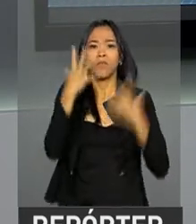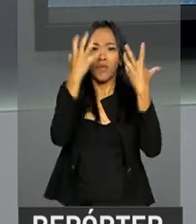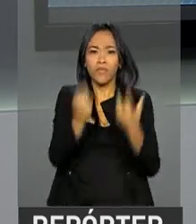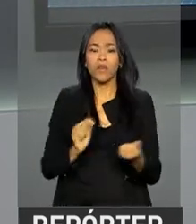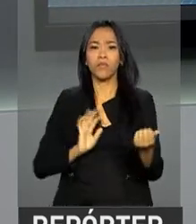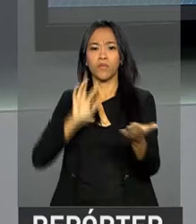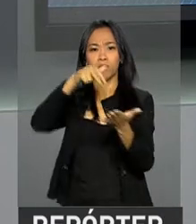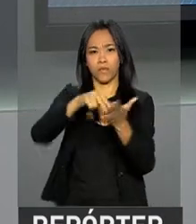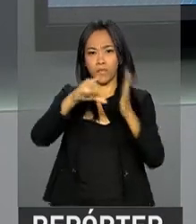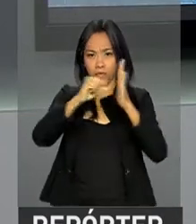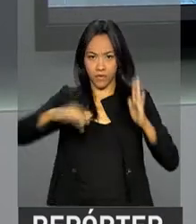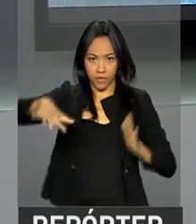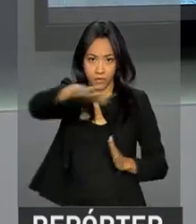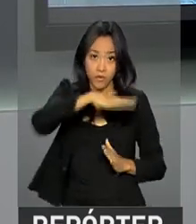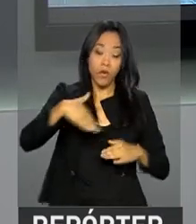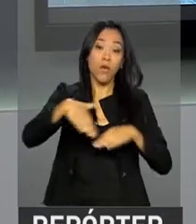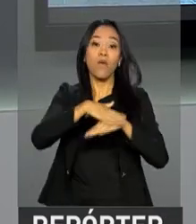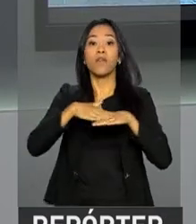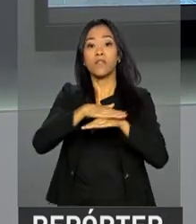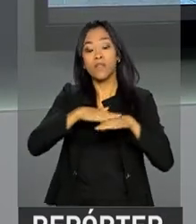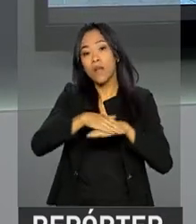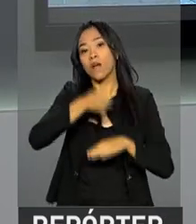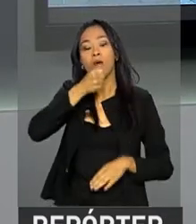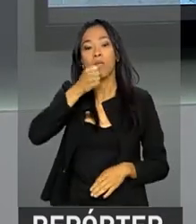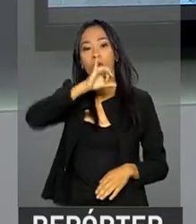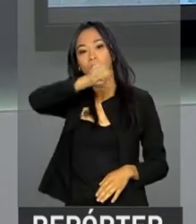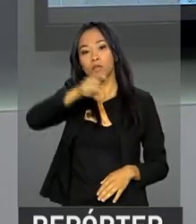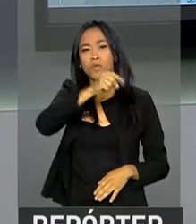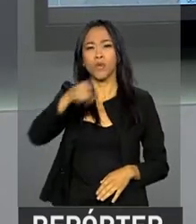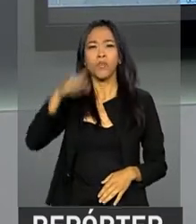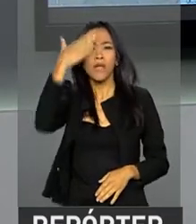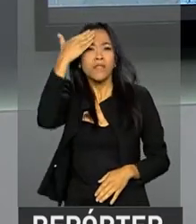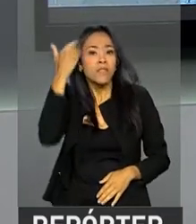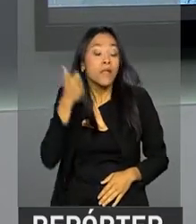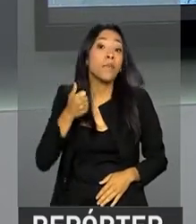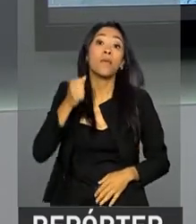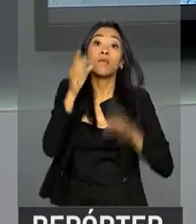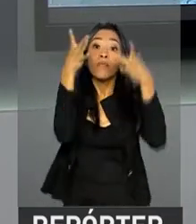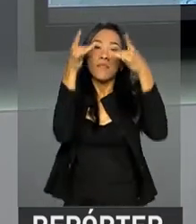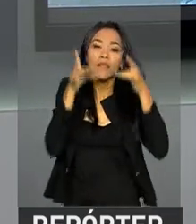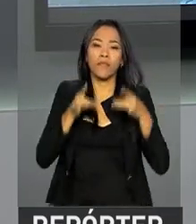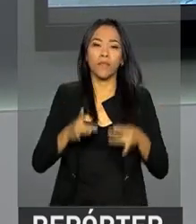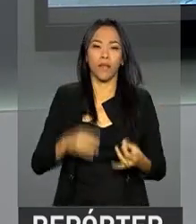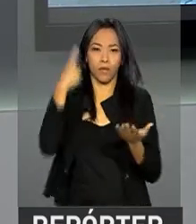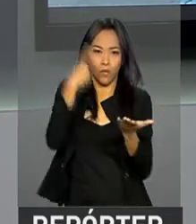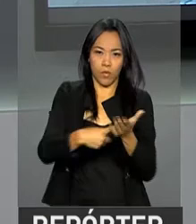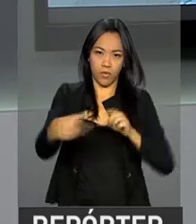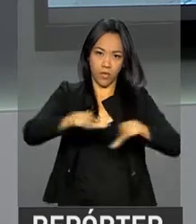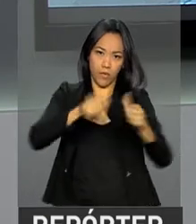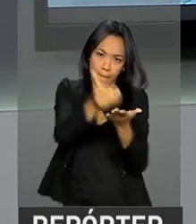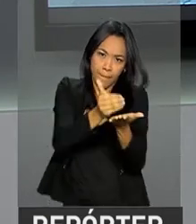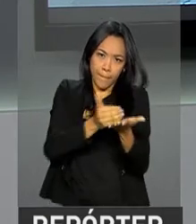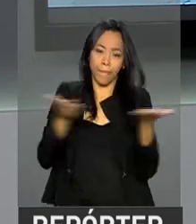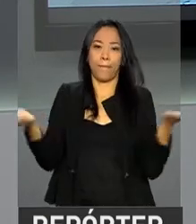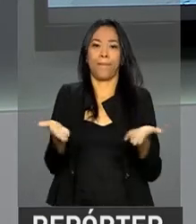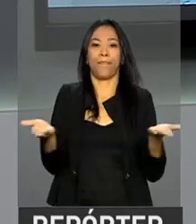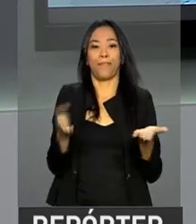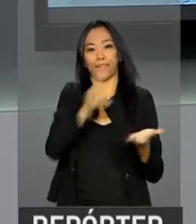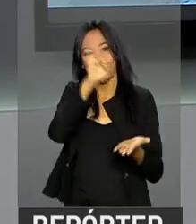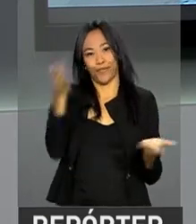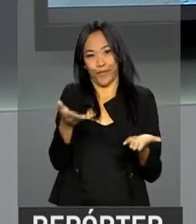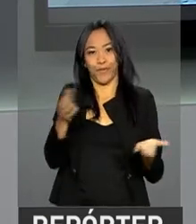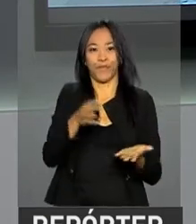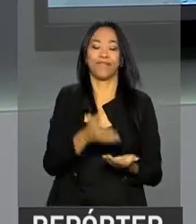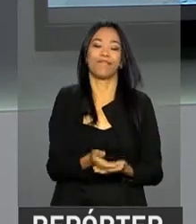direto ao palácio do planalto conversar com o repórter joão pedro neto para saber os detalhes da agenda do presidente michel temer que o dia de hoje o joão pedro bom